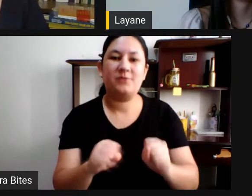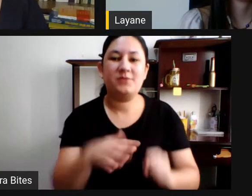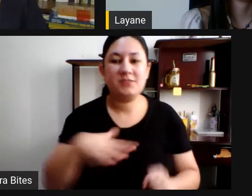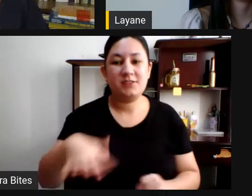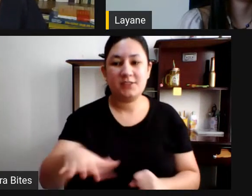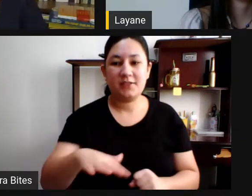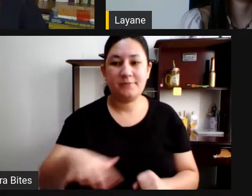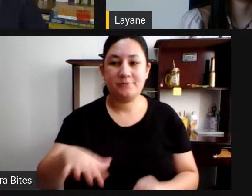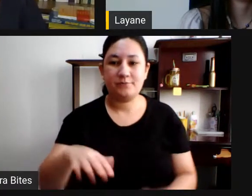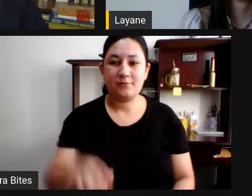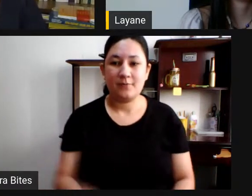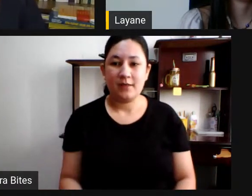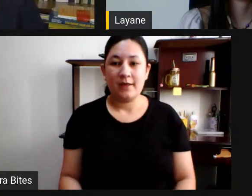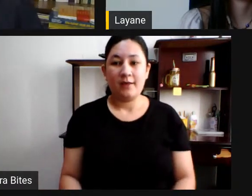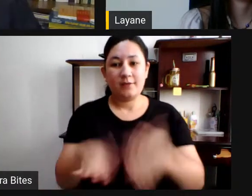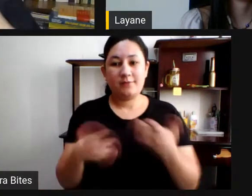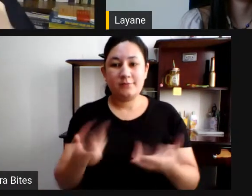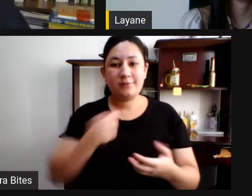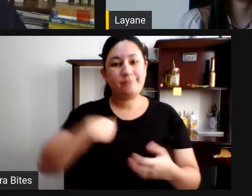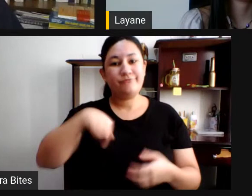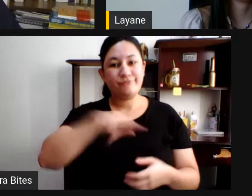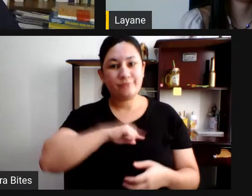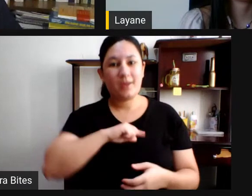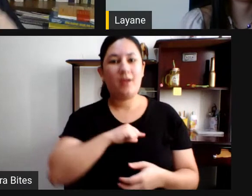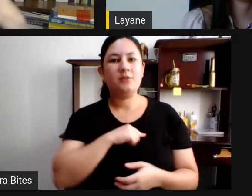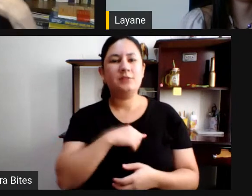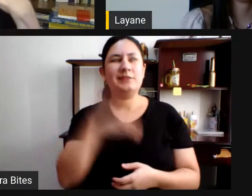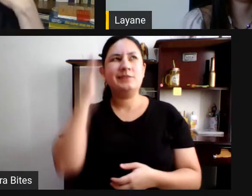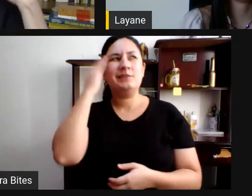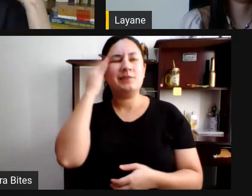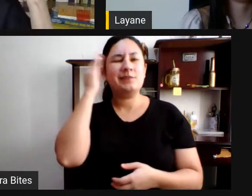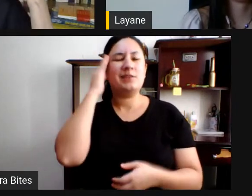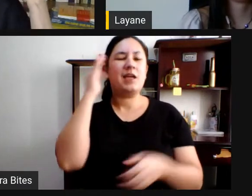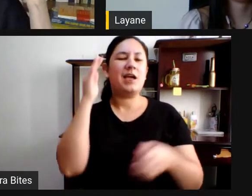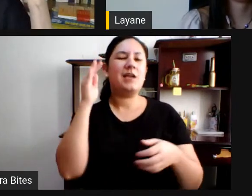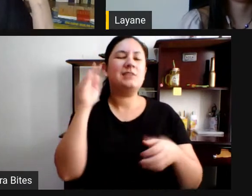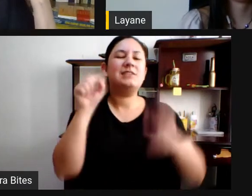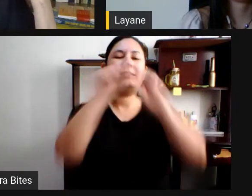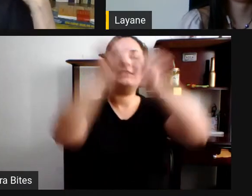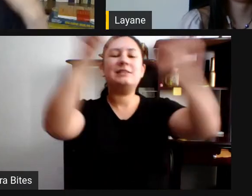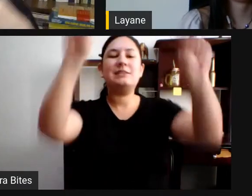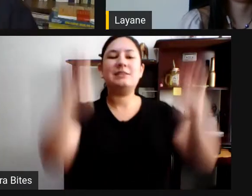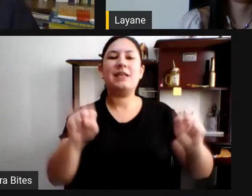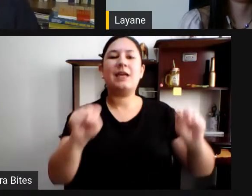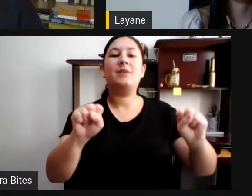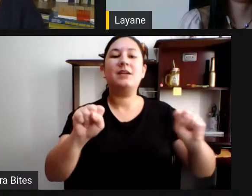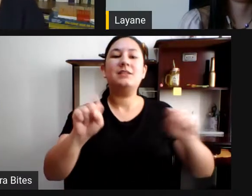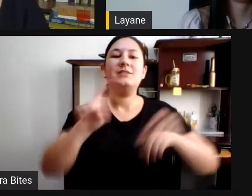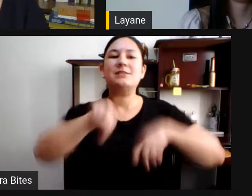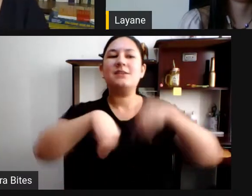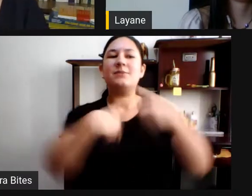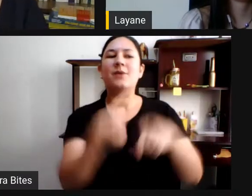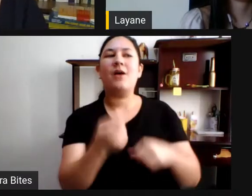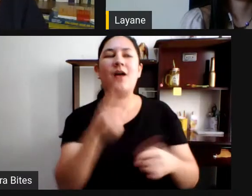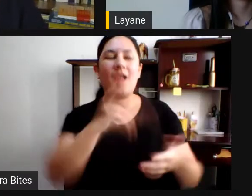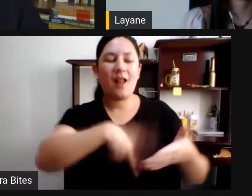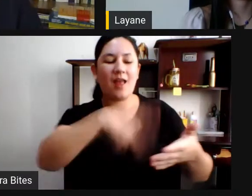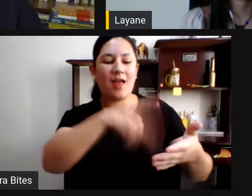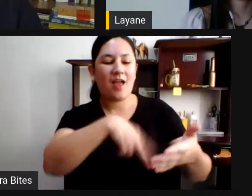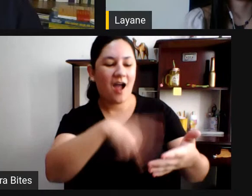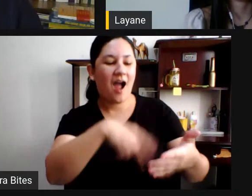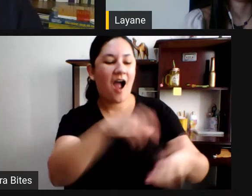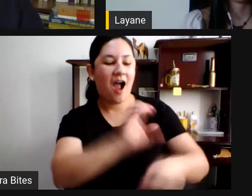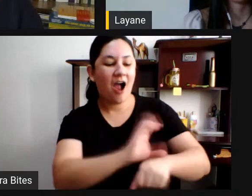noção de sistema as pessoas leram o curso de linguística geral tomaram a noção de sistema e